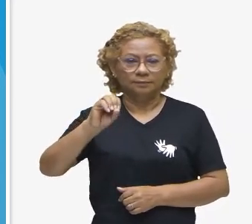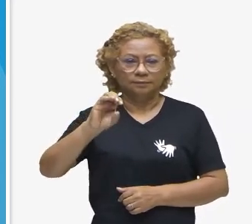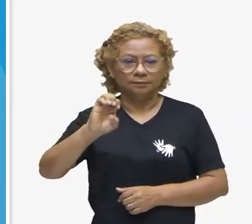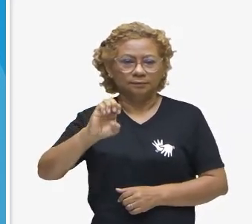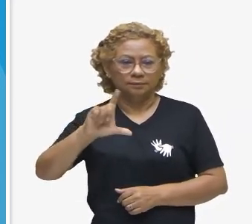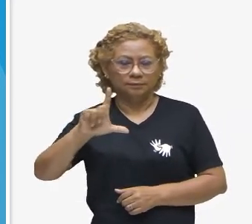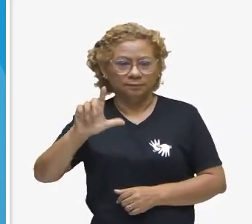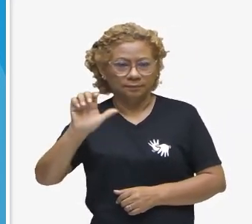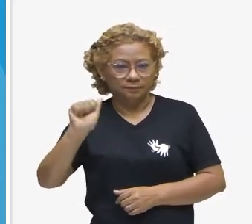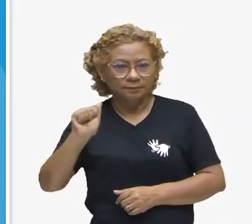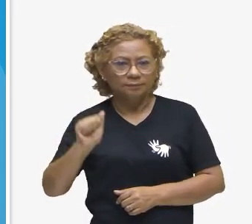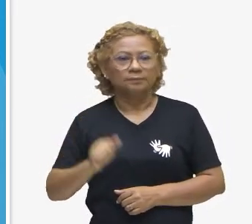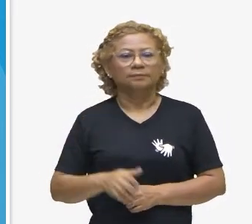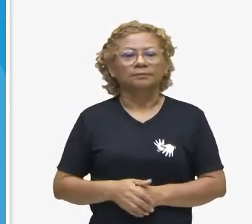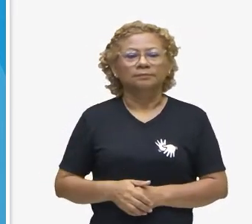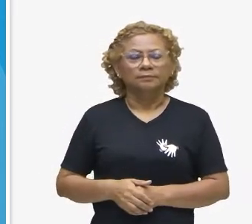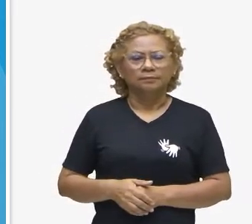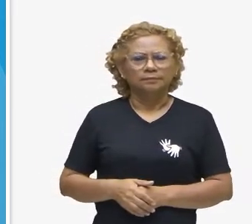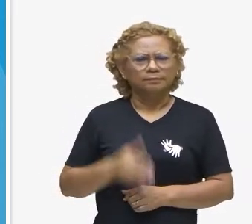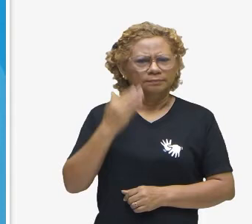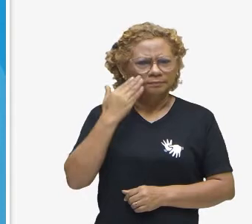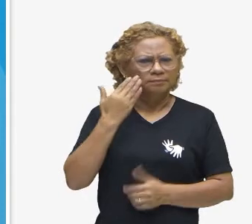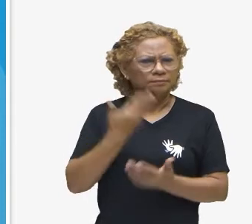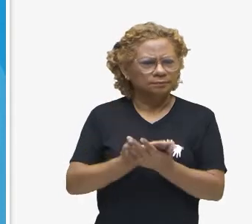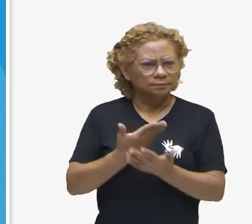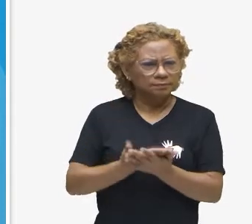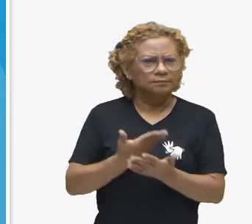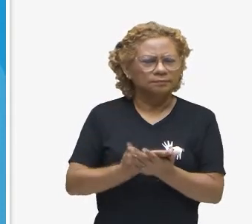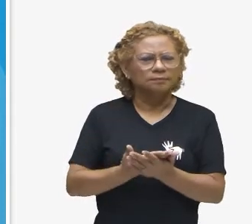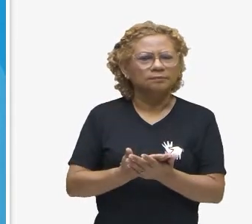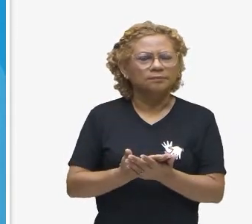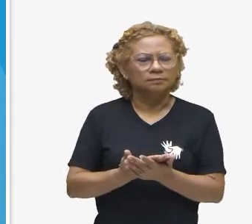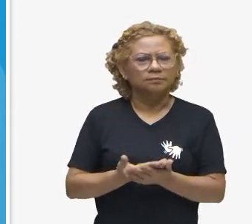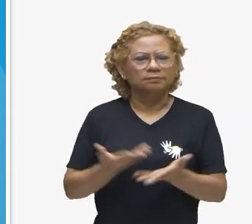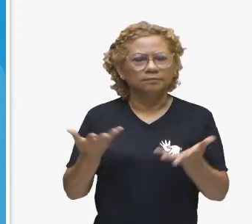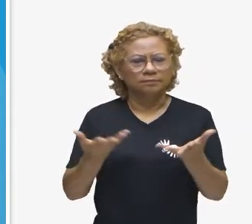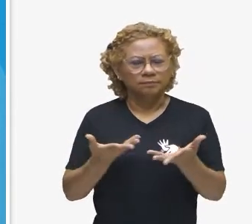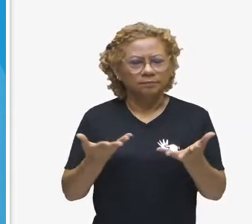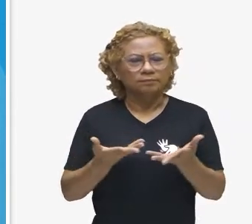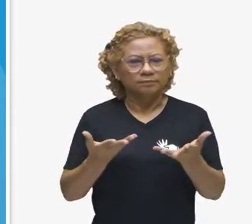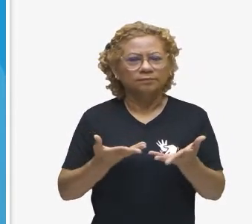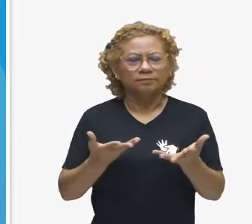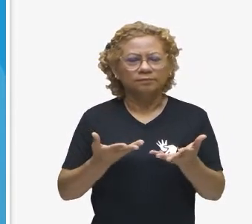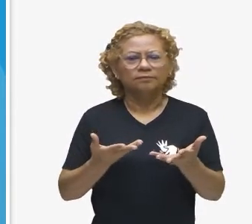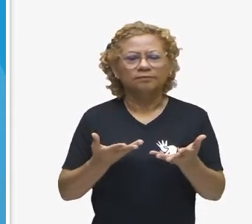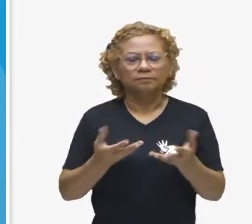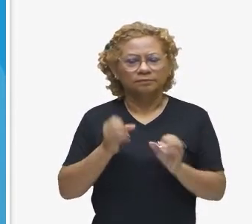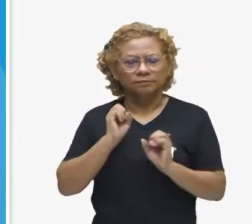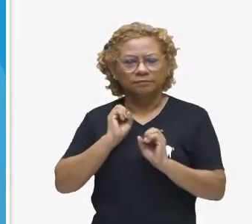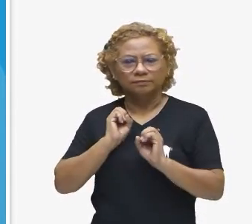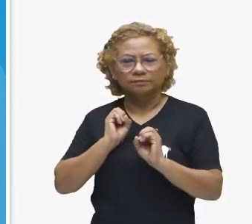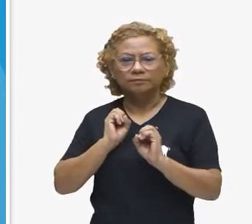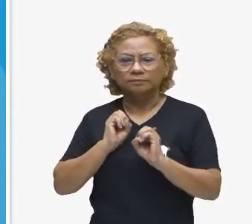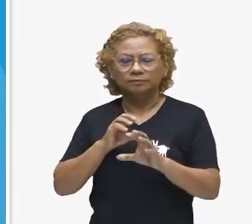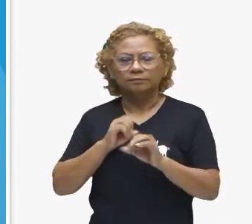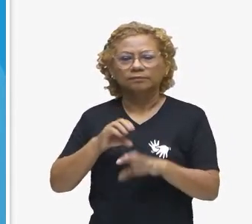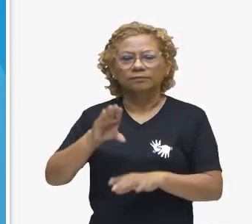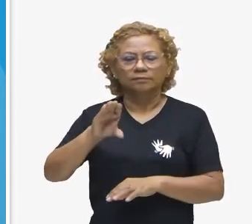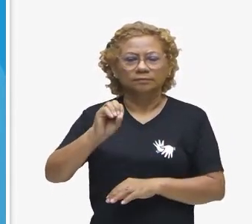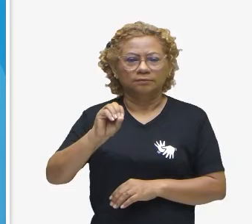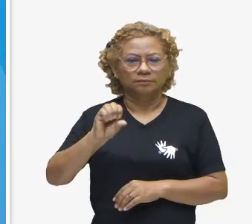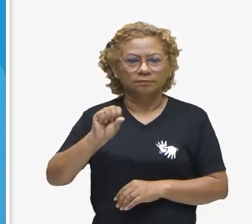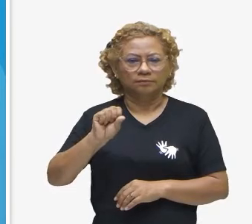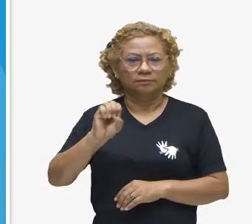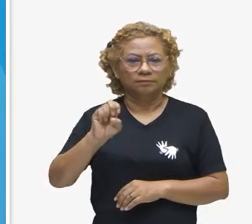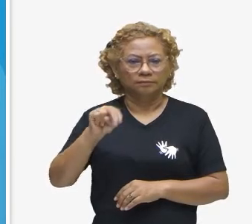irão ver que ela é bem parecida com a função seno, que a gente já viu na aula anterior, mas só muda em alguns detalhes.